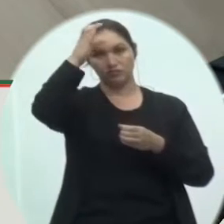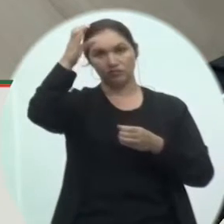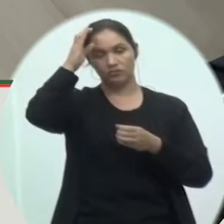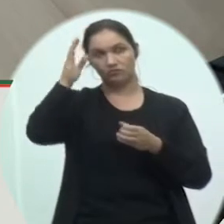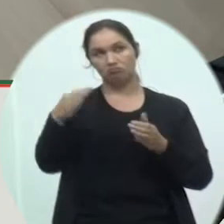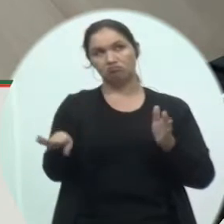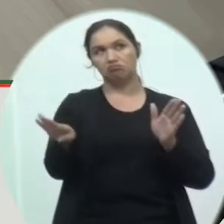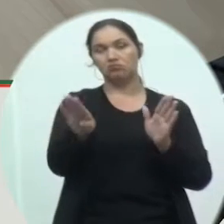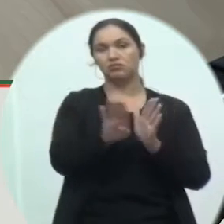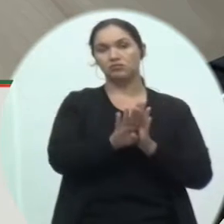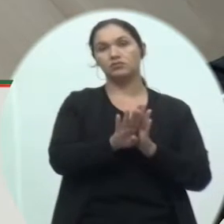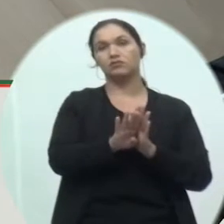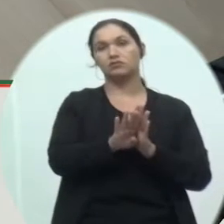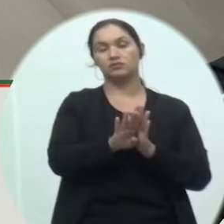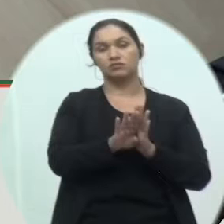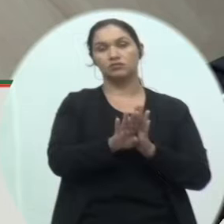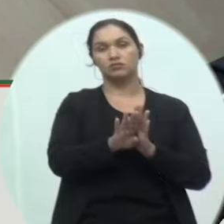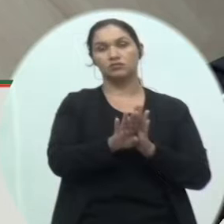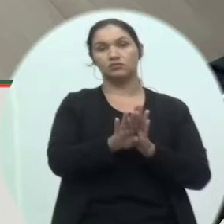convite do